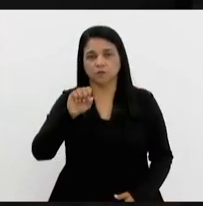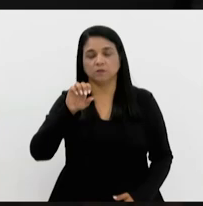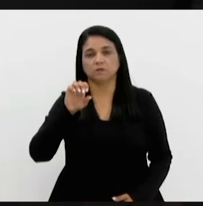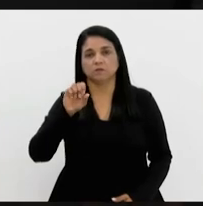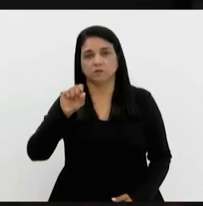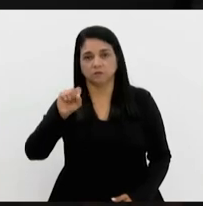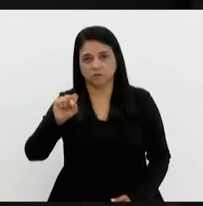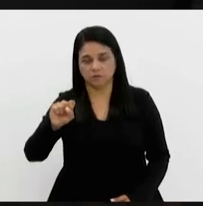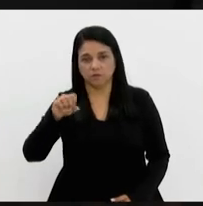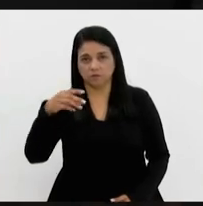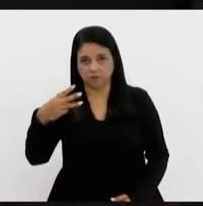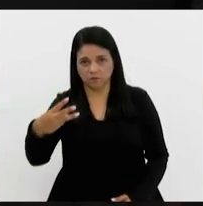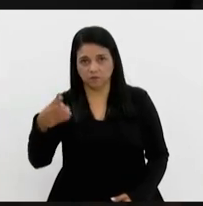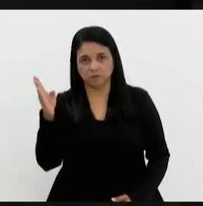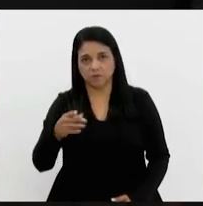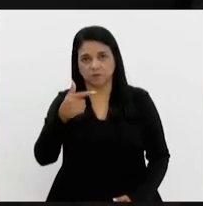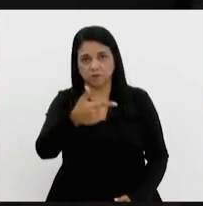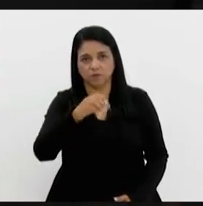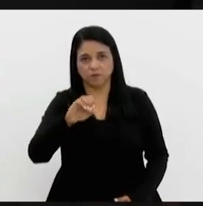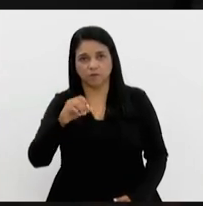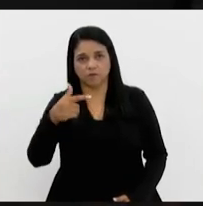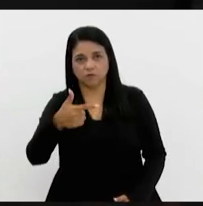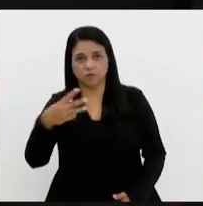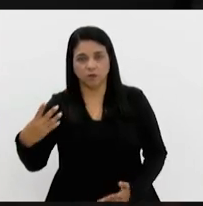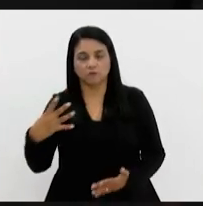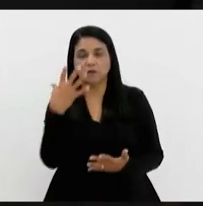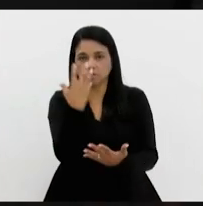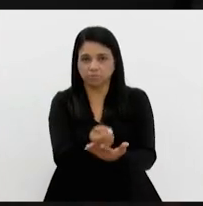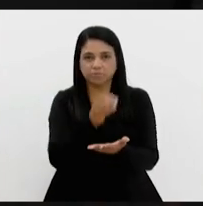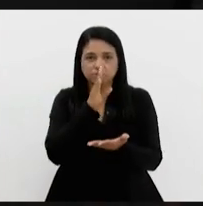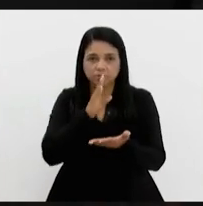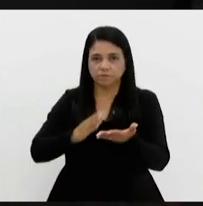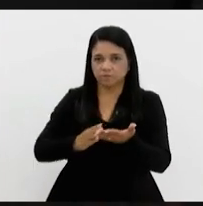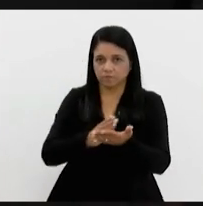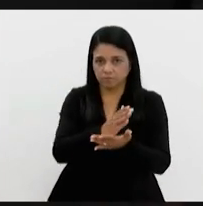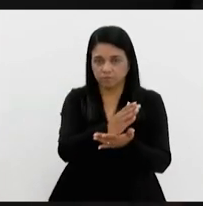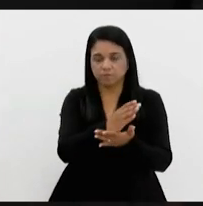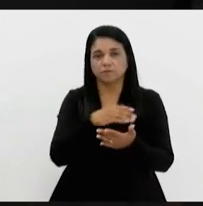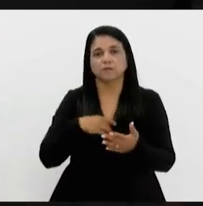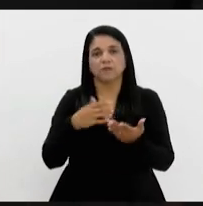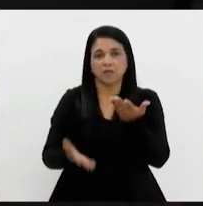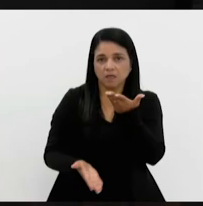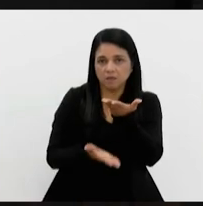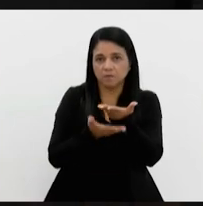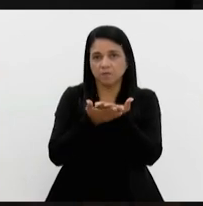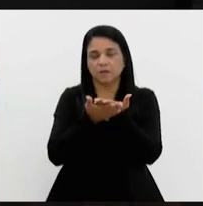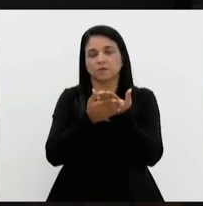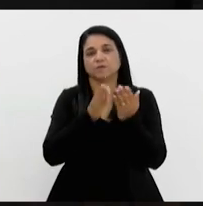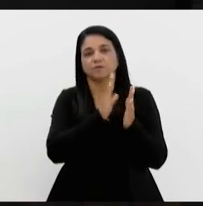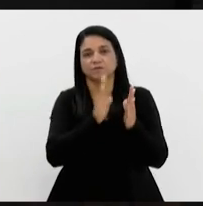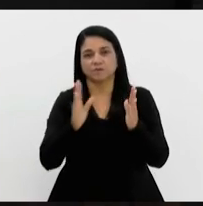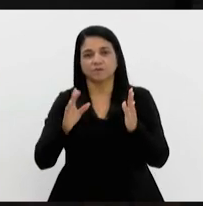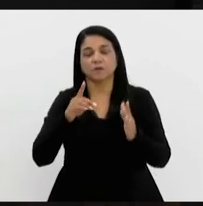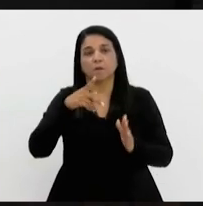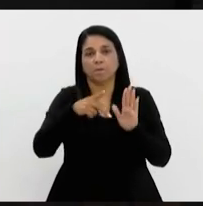2853/24. Senhores que aprovam, aprovado. Requerimento de inclusão na ordem do dia do